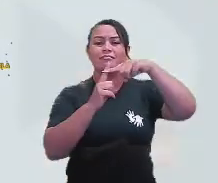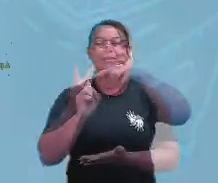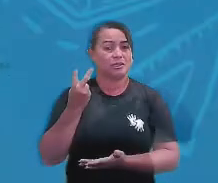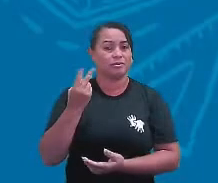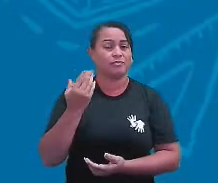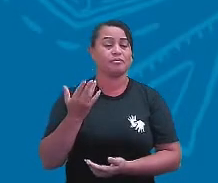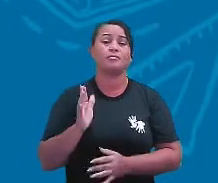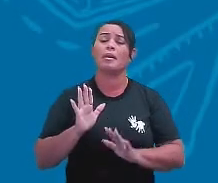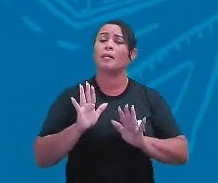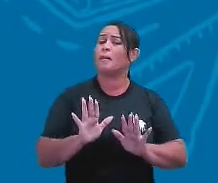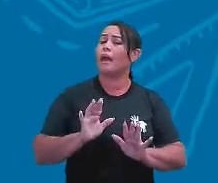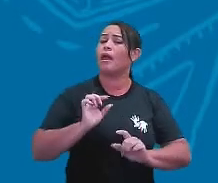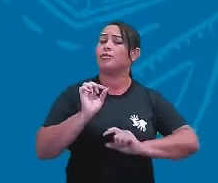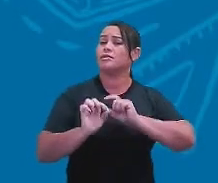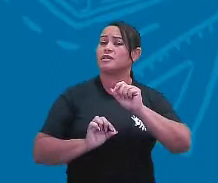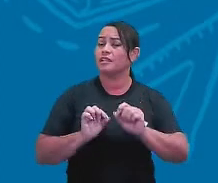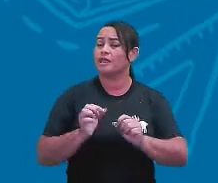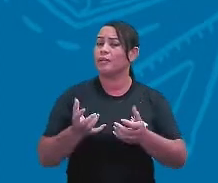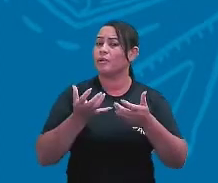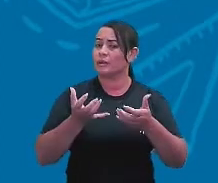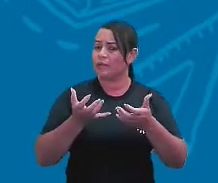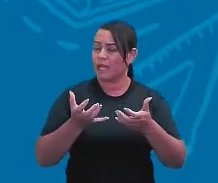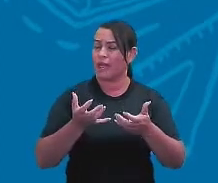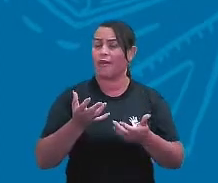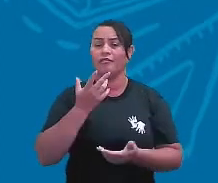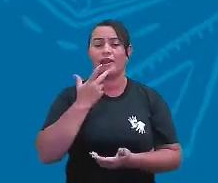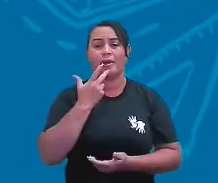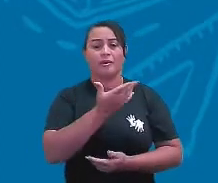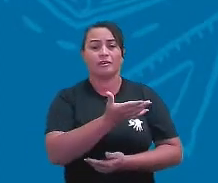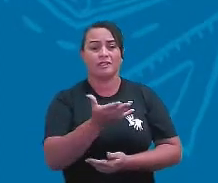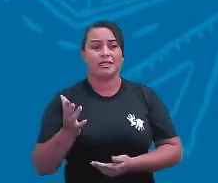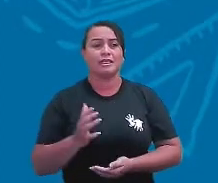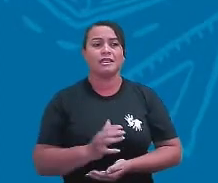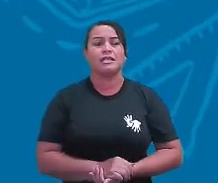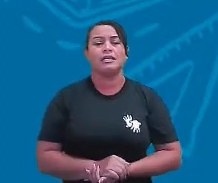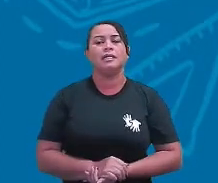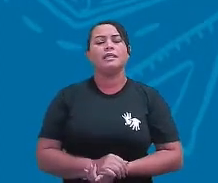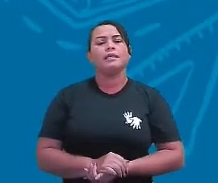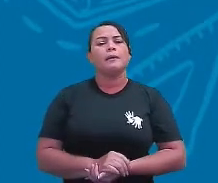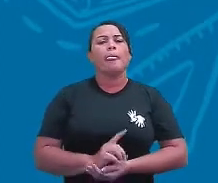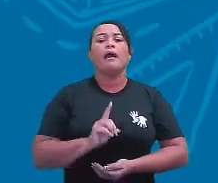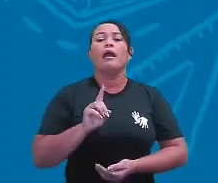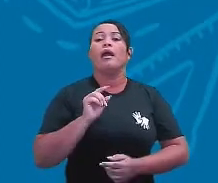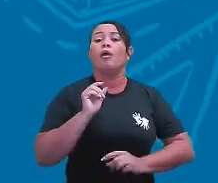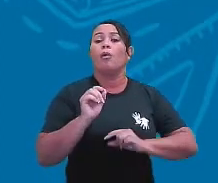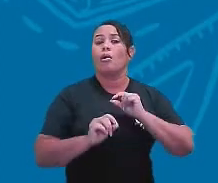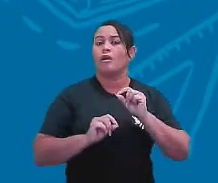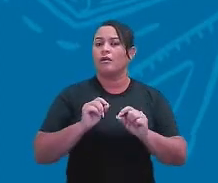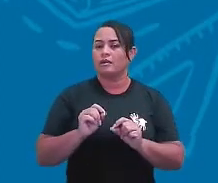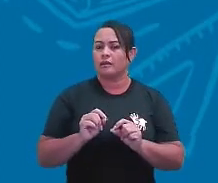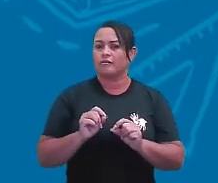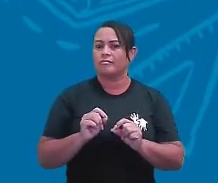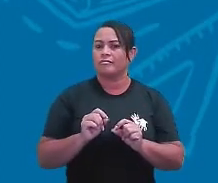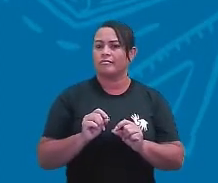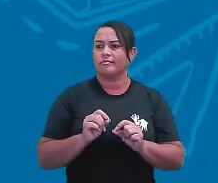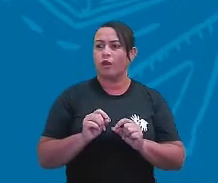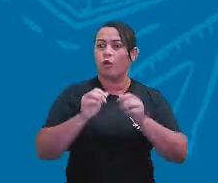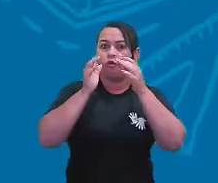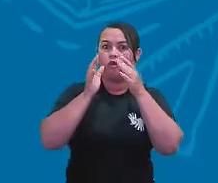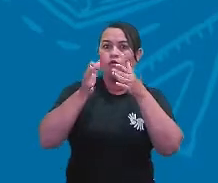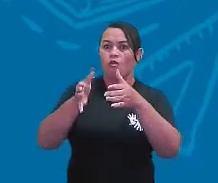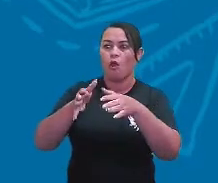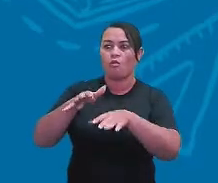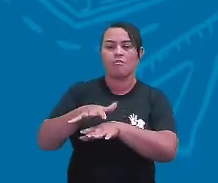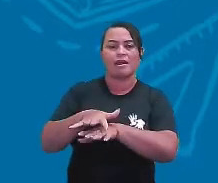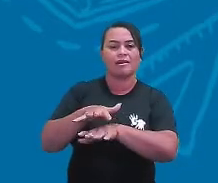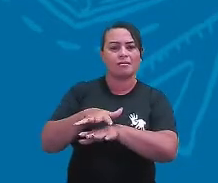né? Mas o que eu quero trazer aqui desse histórico, né? É um trabalho agora que a gente vai voltar para a matemática,